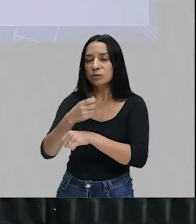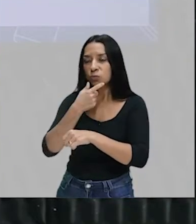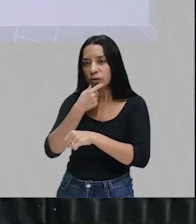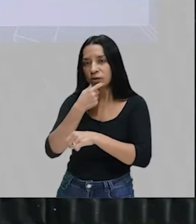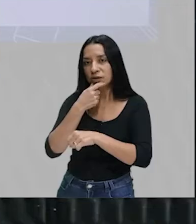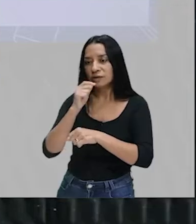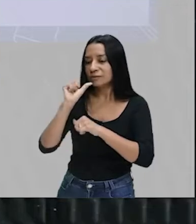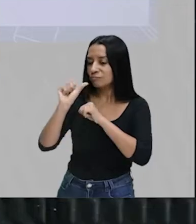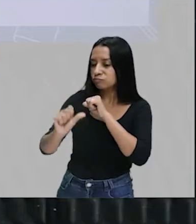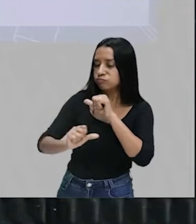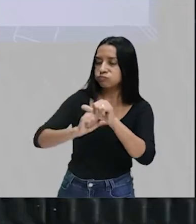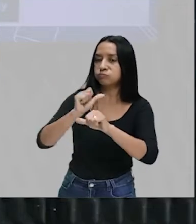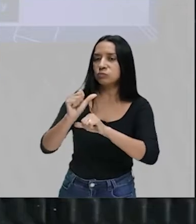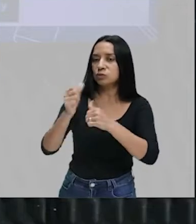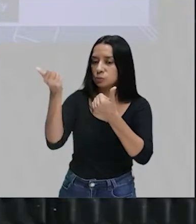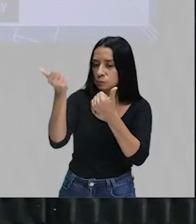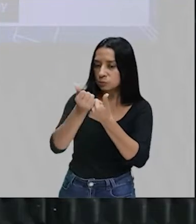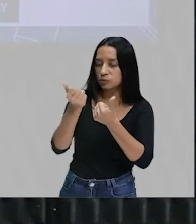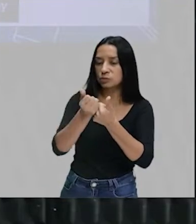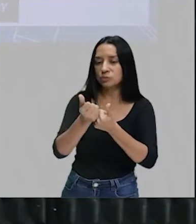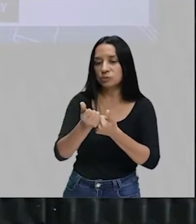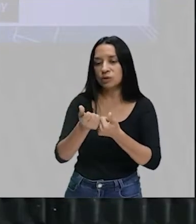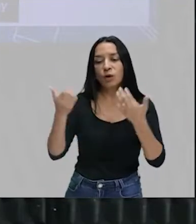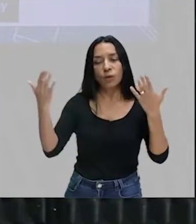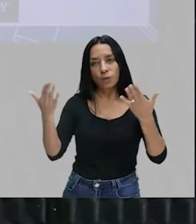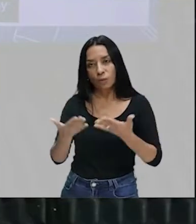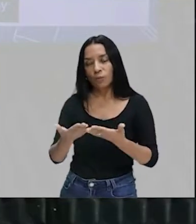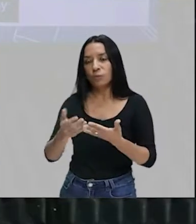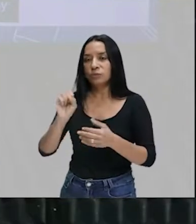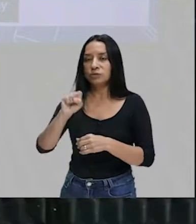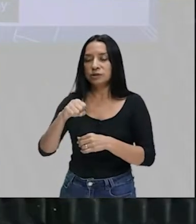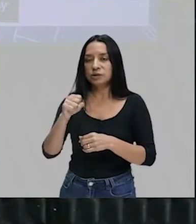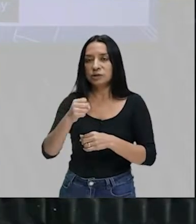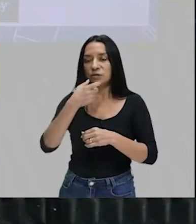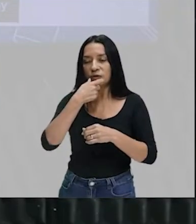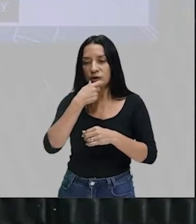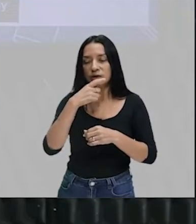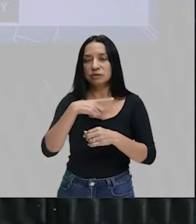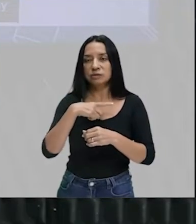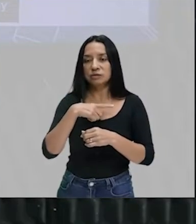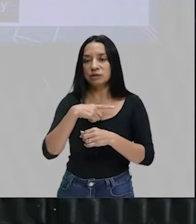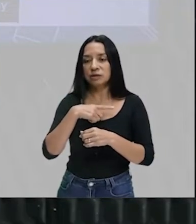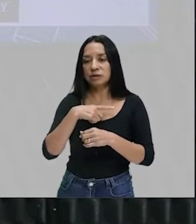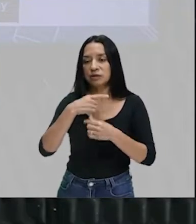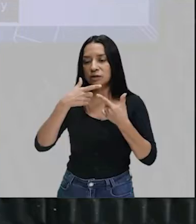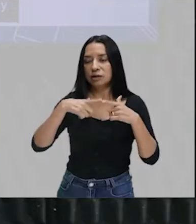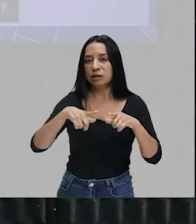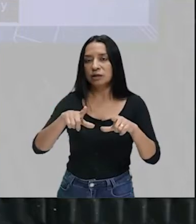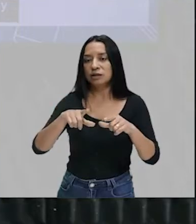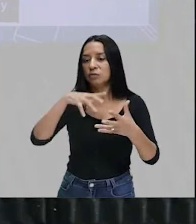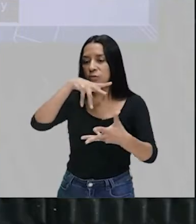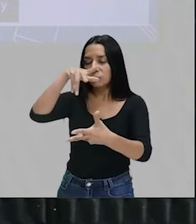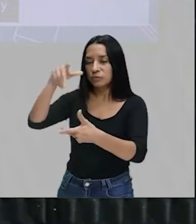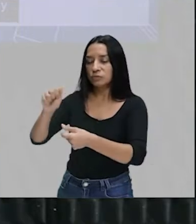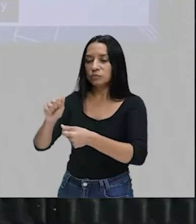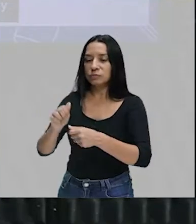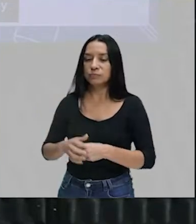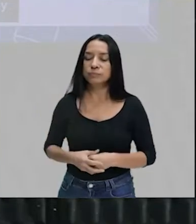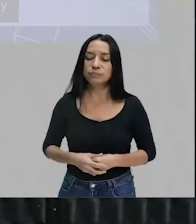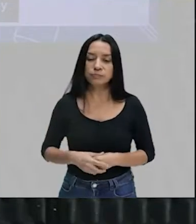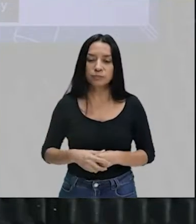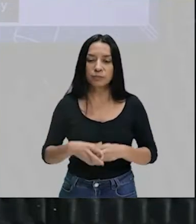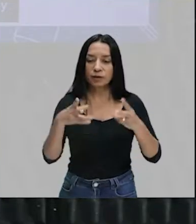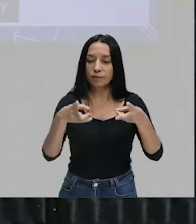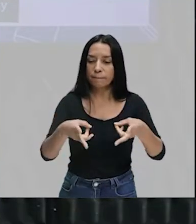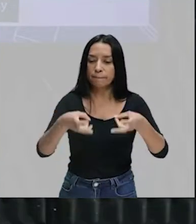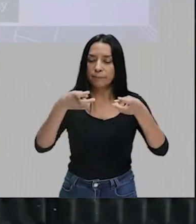despertar esse interesse mundial no momento atual em inglês tem essa condição de língua universal ou língua Franca e aí